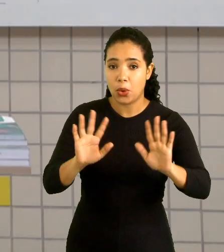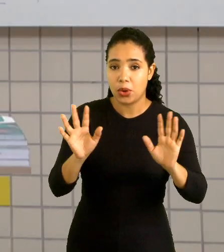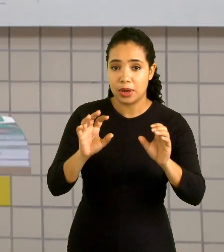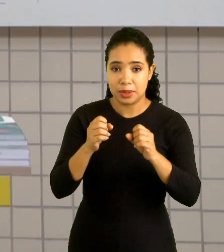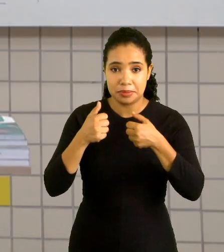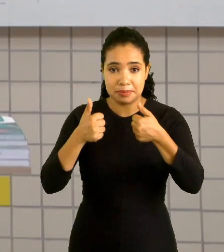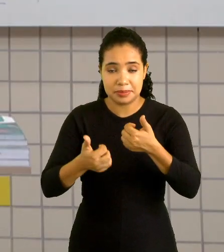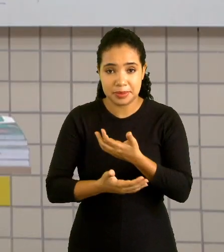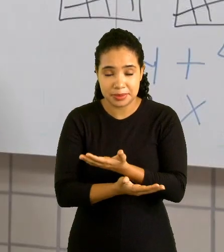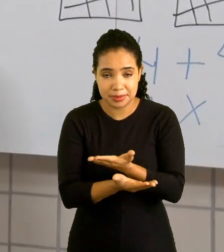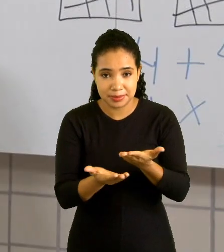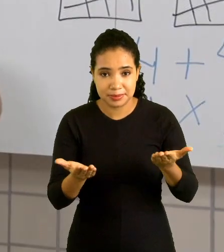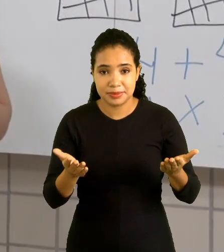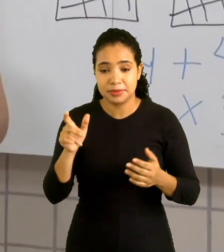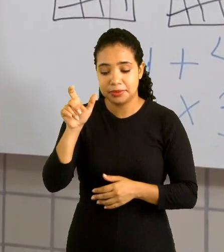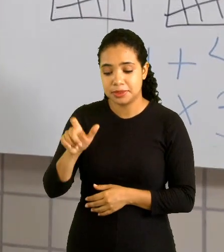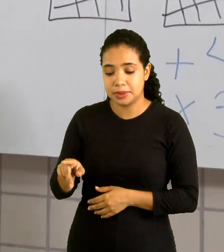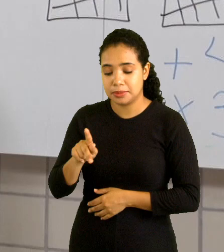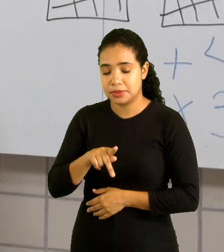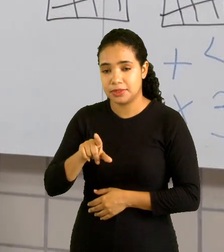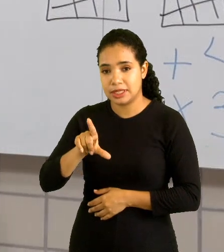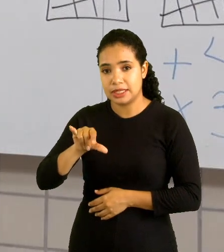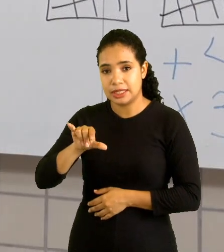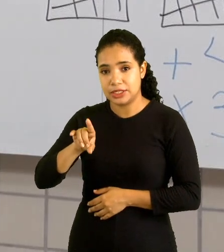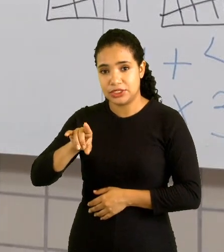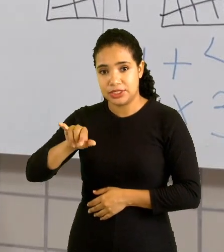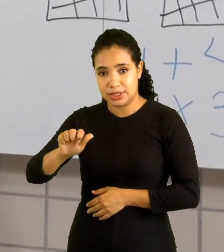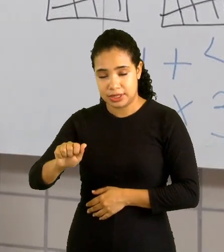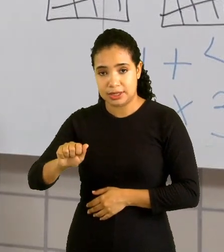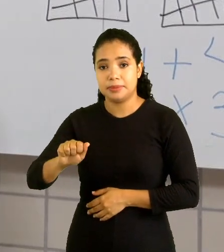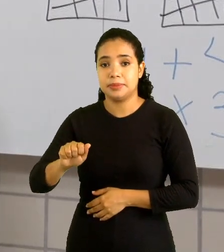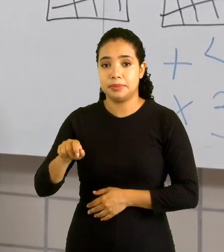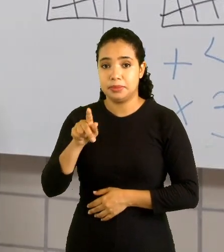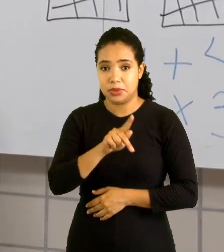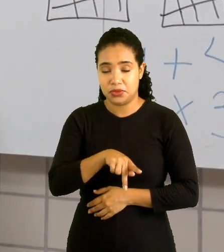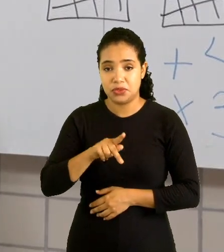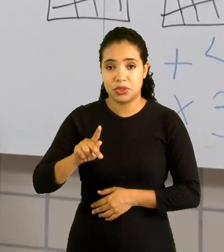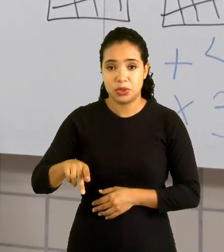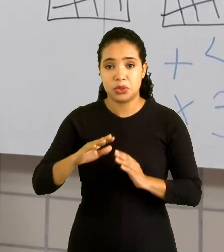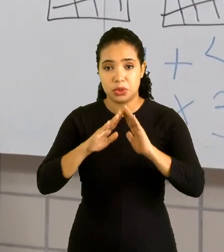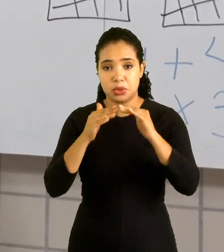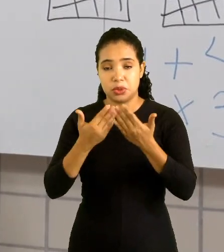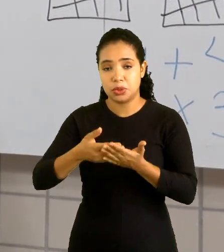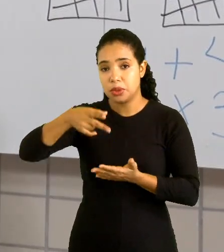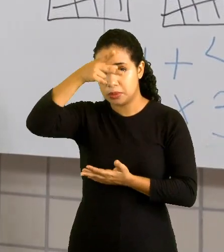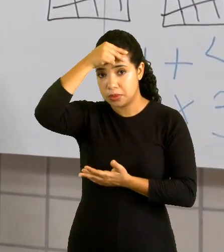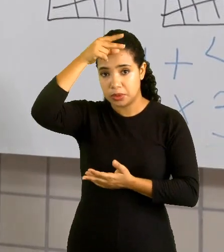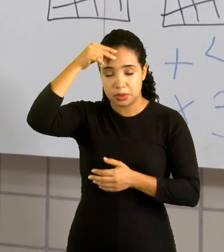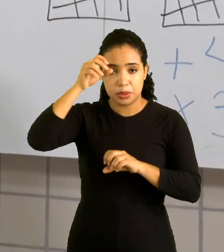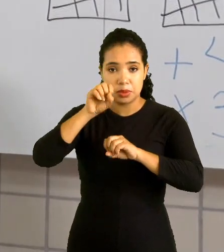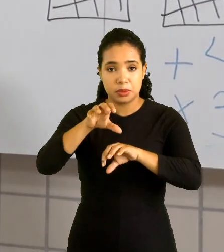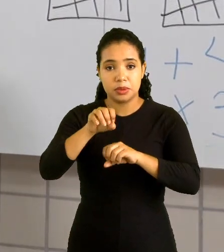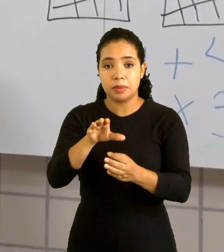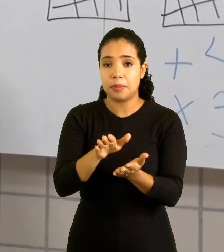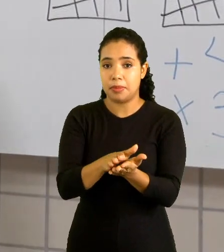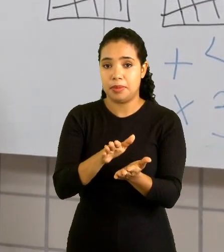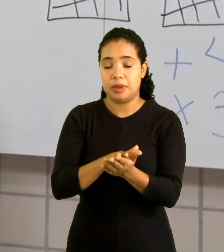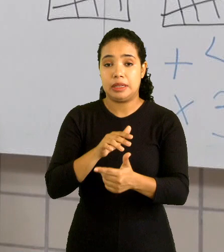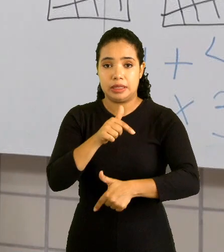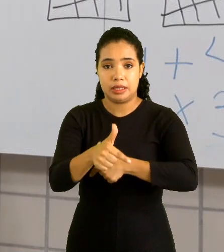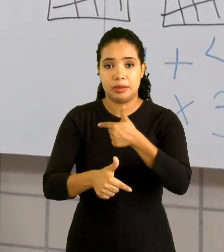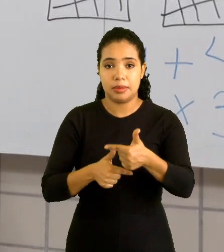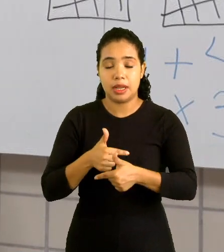tudo bem com vocês? Eu sou a professora Lídia Gouveia, sou professora da Rede Municipal de Educação de Palmas, trabalho